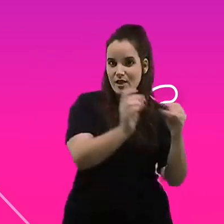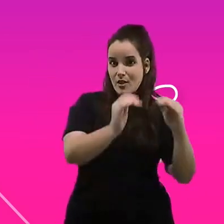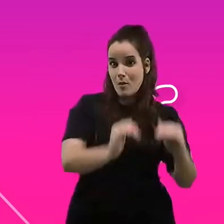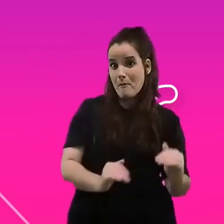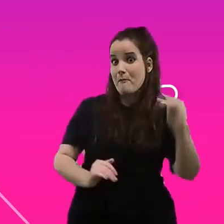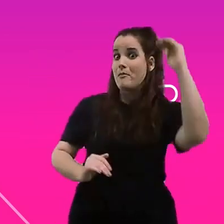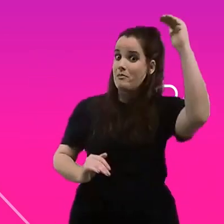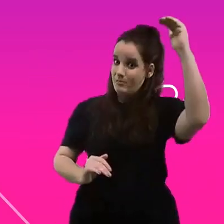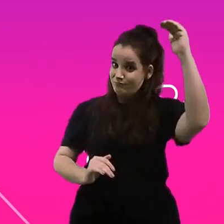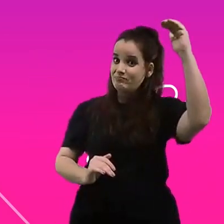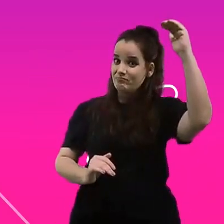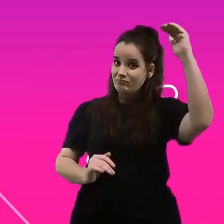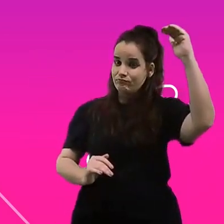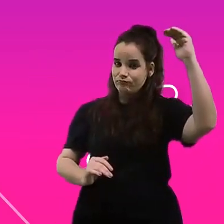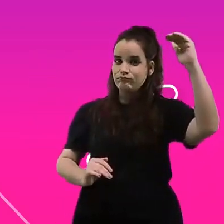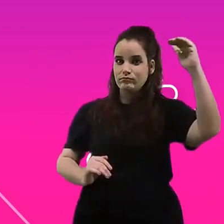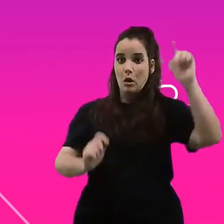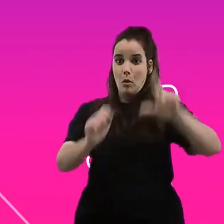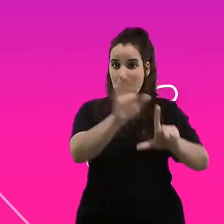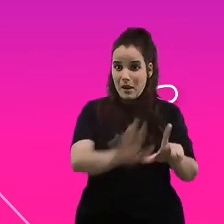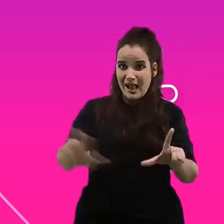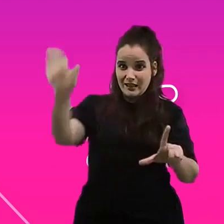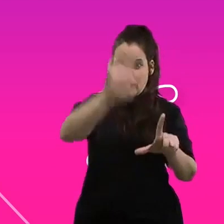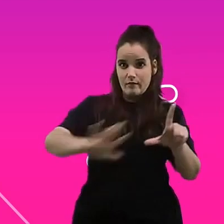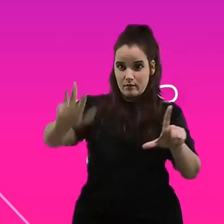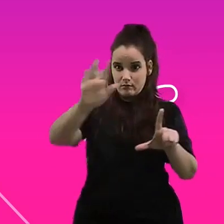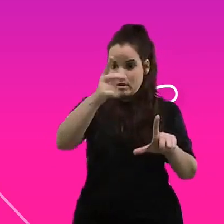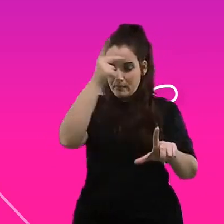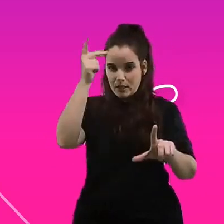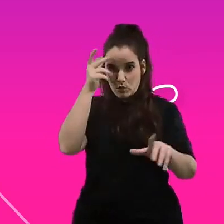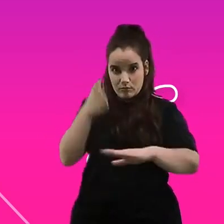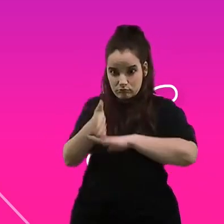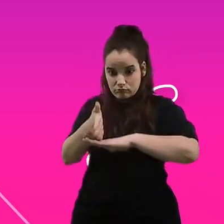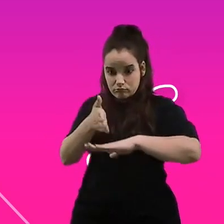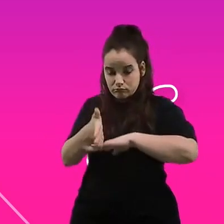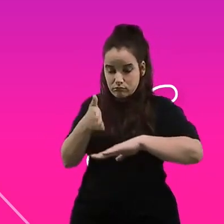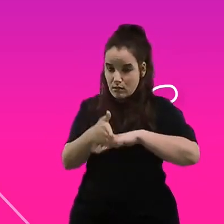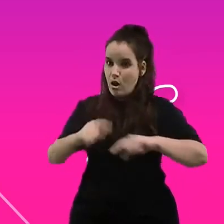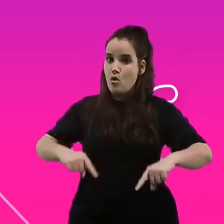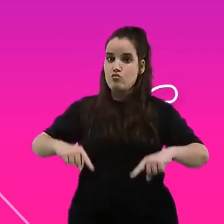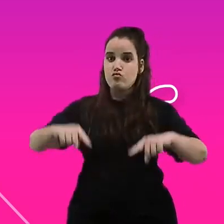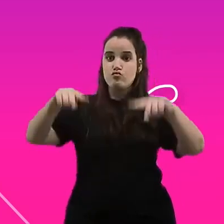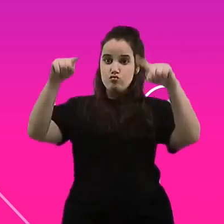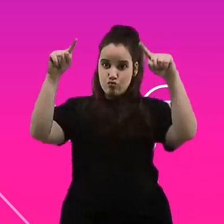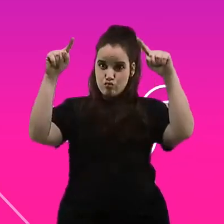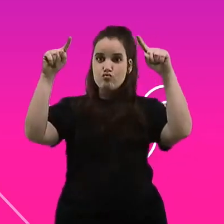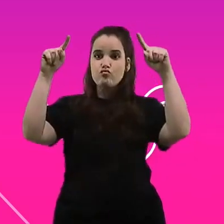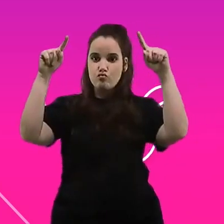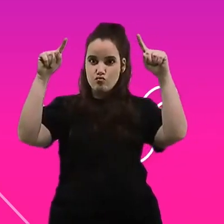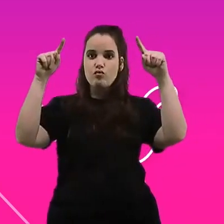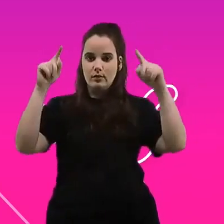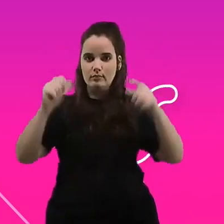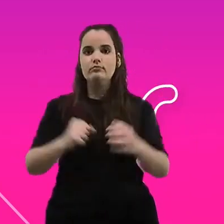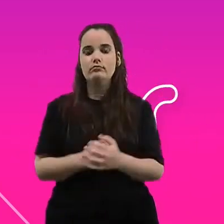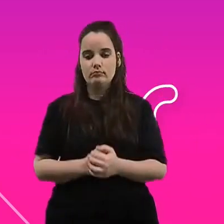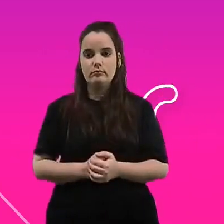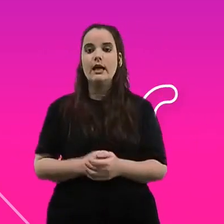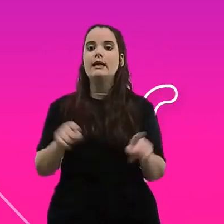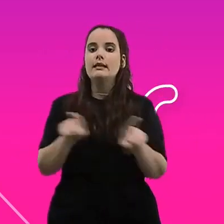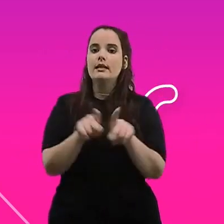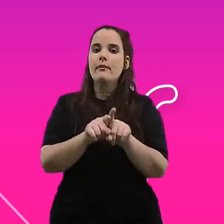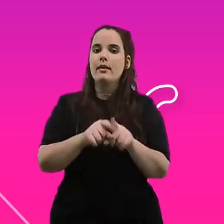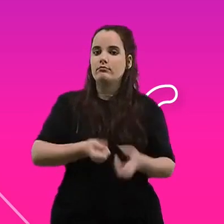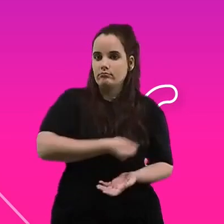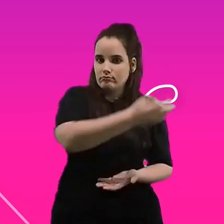dentro da plataforma, enfim, e a gente expandiu muito também, vamos assim dizer, as nossas entregas. Então, a gente, na verdade,